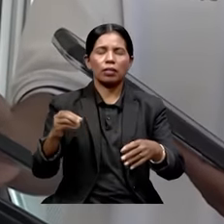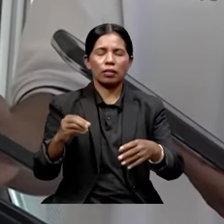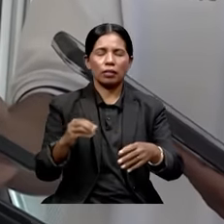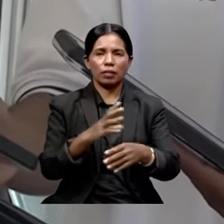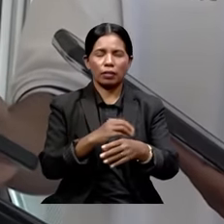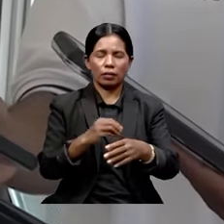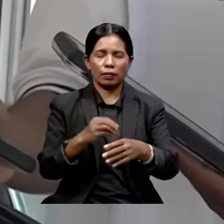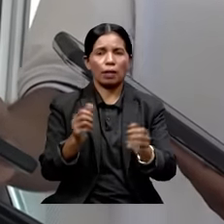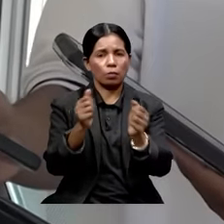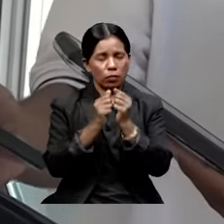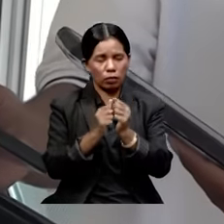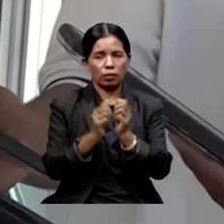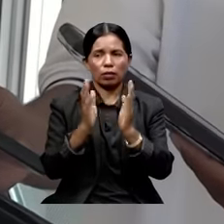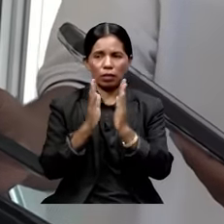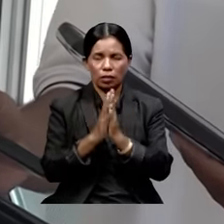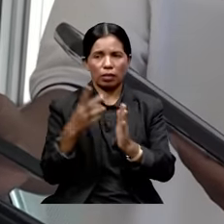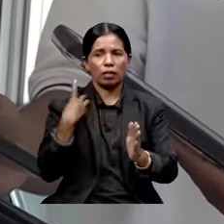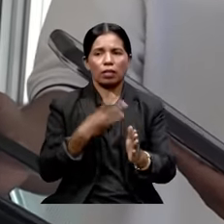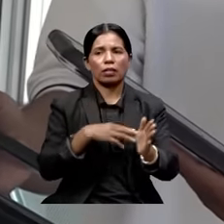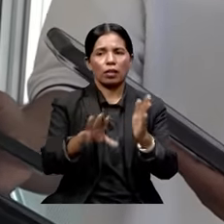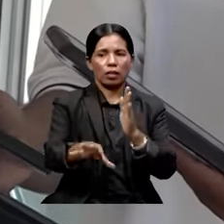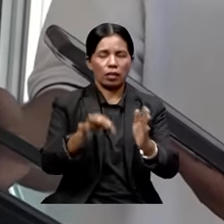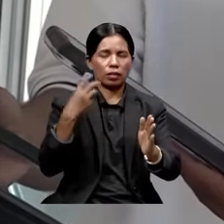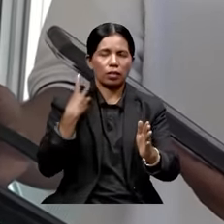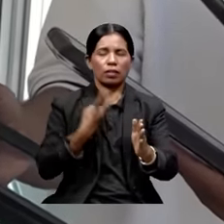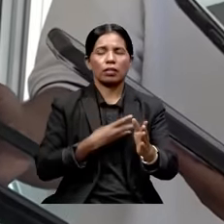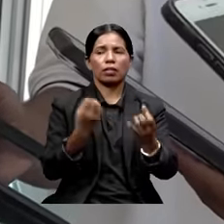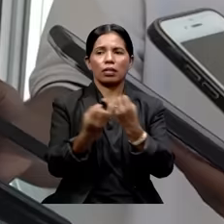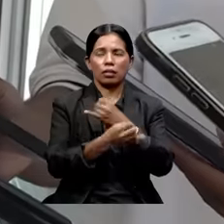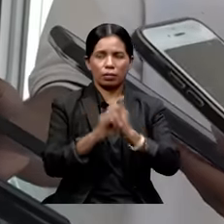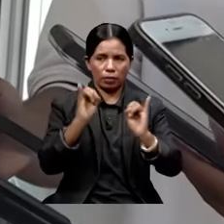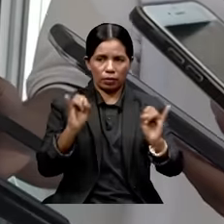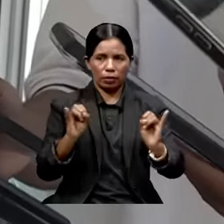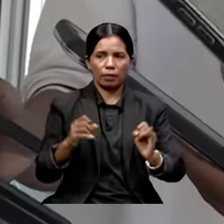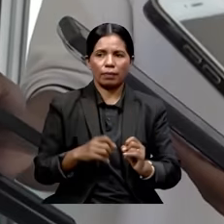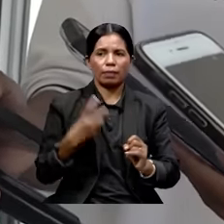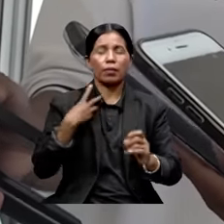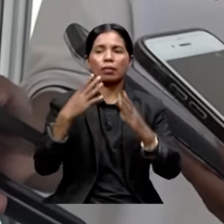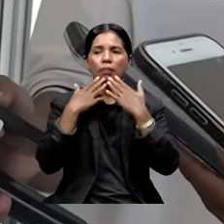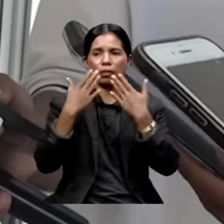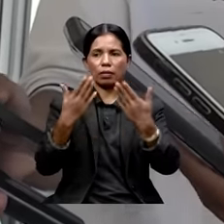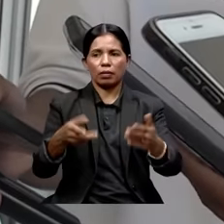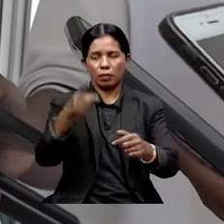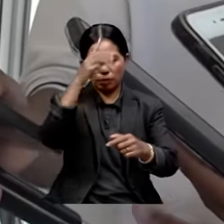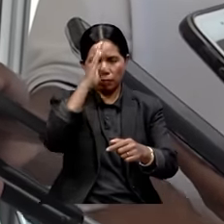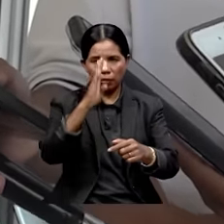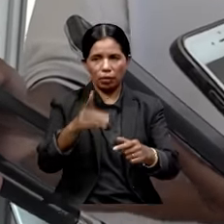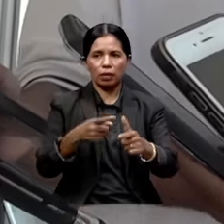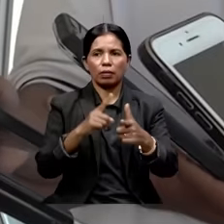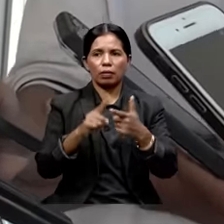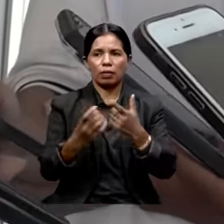vemos acompanha a oração e te retam tem independência e te agradecemos para Maroma que depois